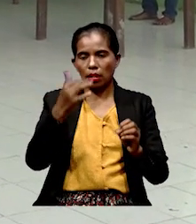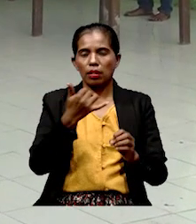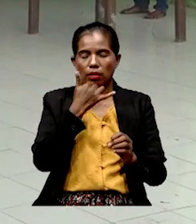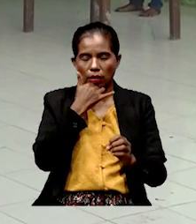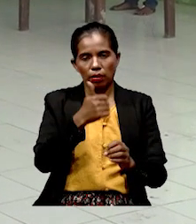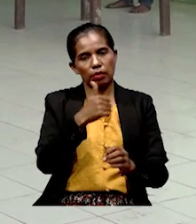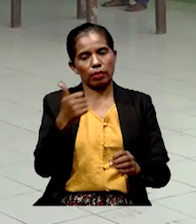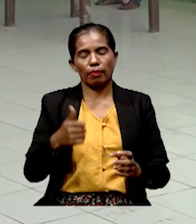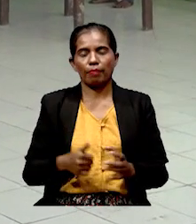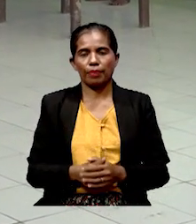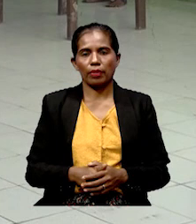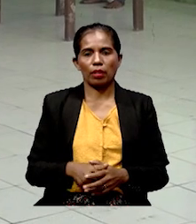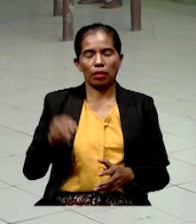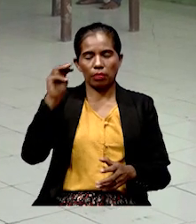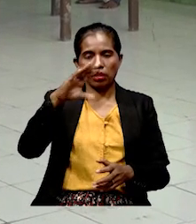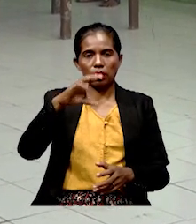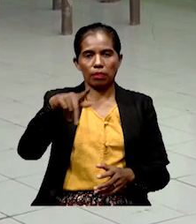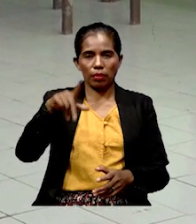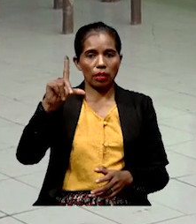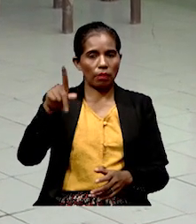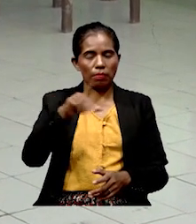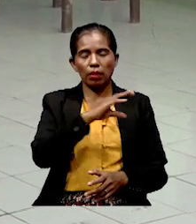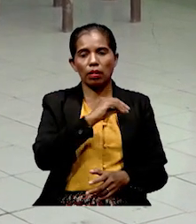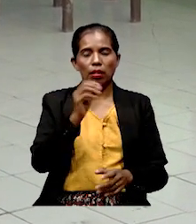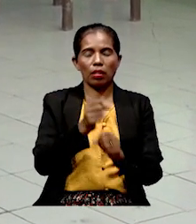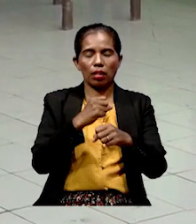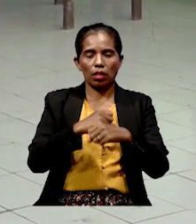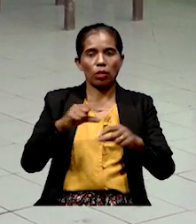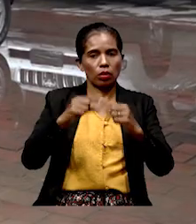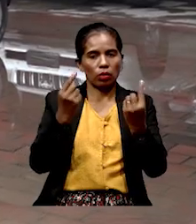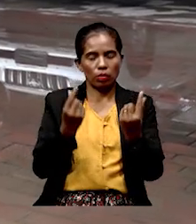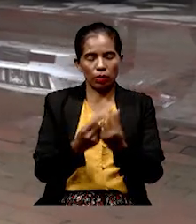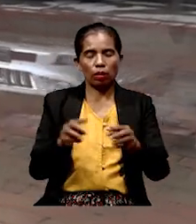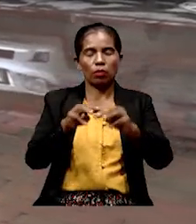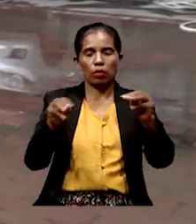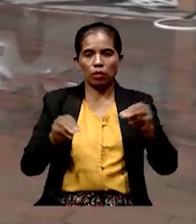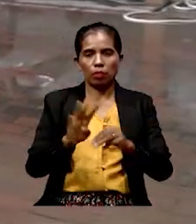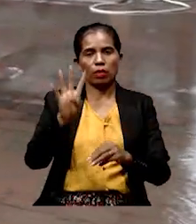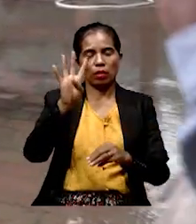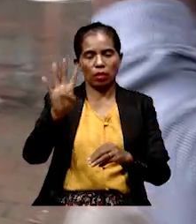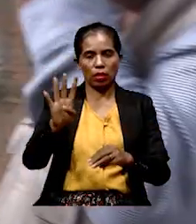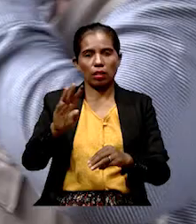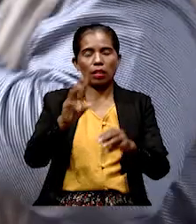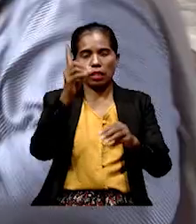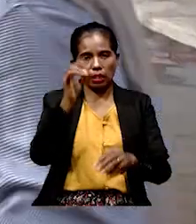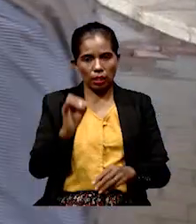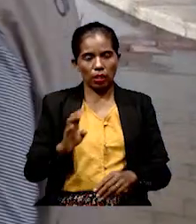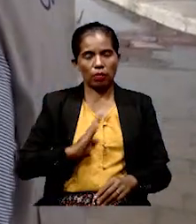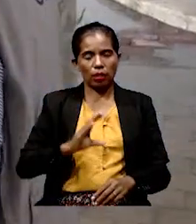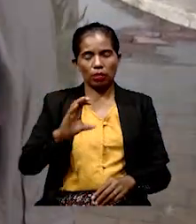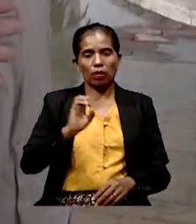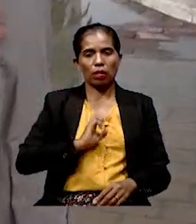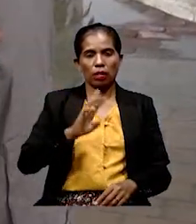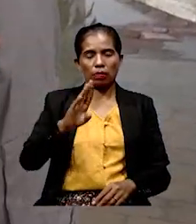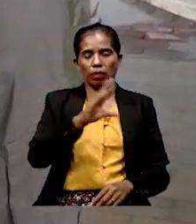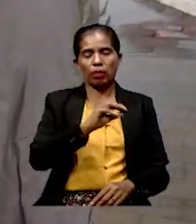ruma. Missão Observação Eleitoral CPLP aloca equipa observador Sira e a município Hat, Hanesan município Dili, Baucau, Ermera,